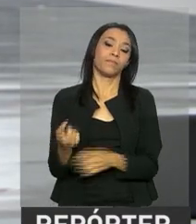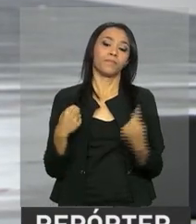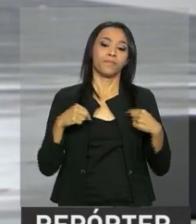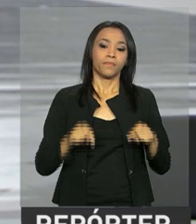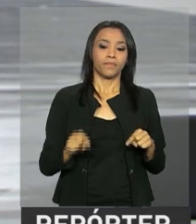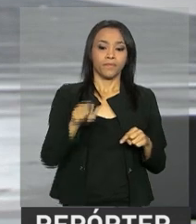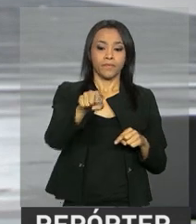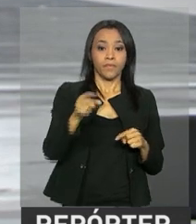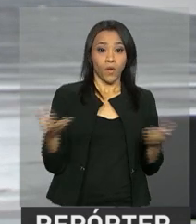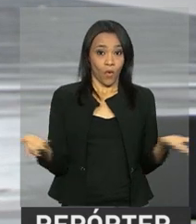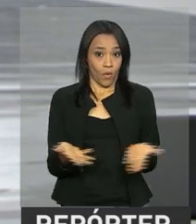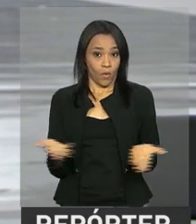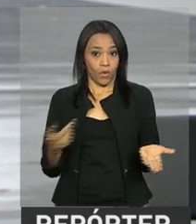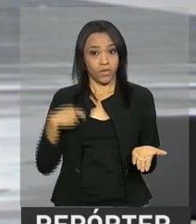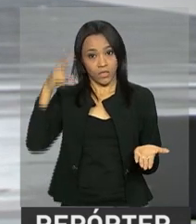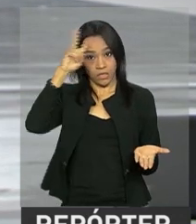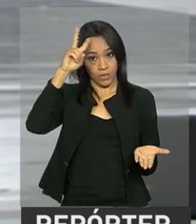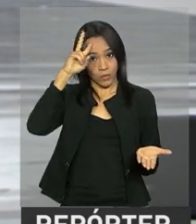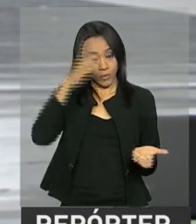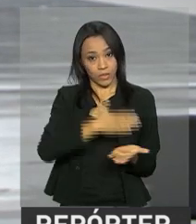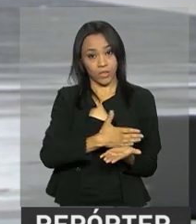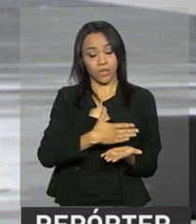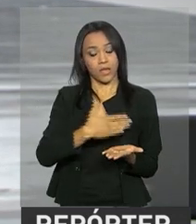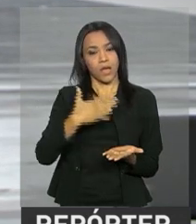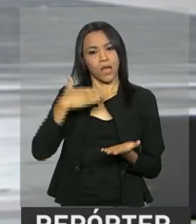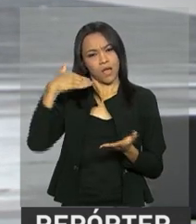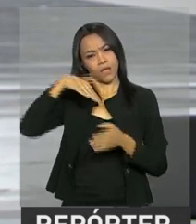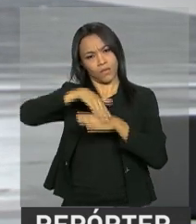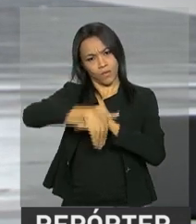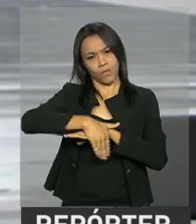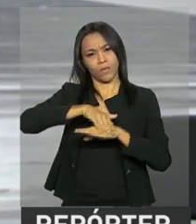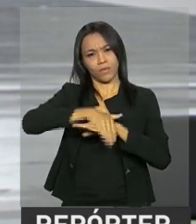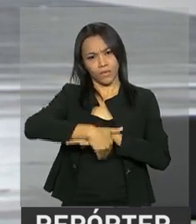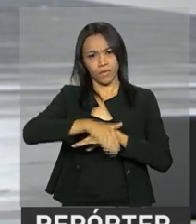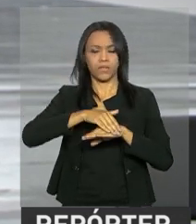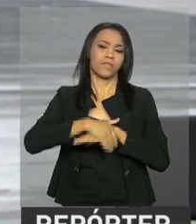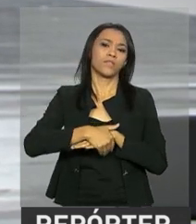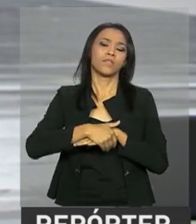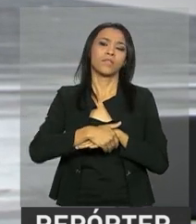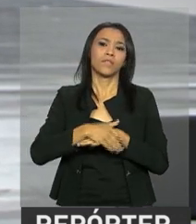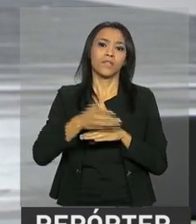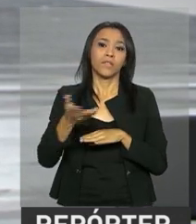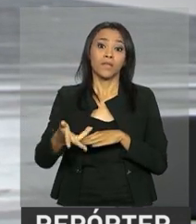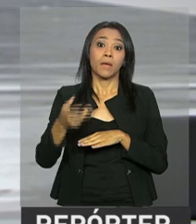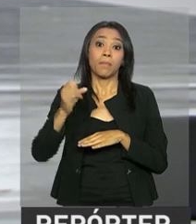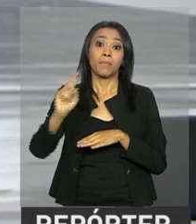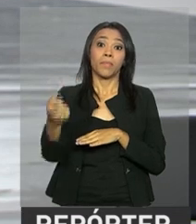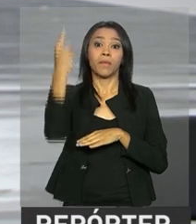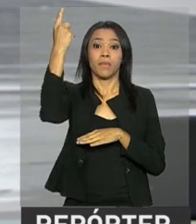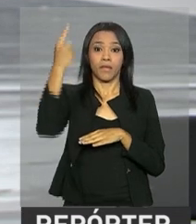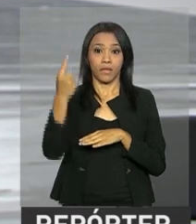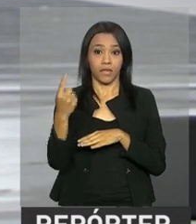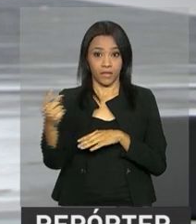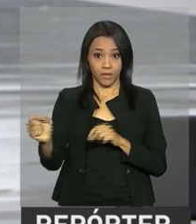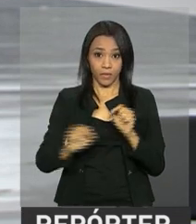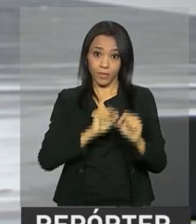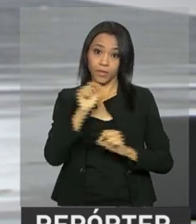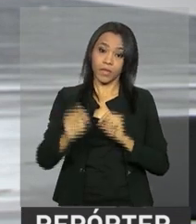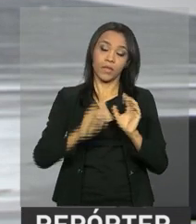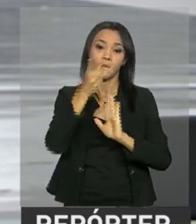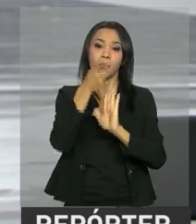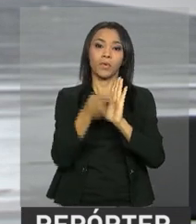Bom, e hoje, segunda-feira, no começo da noite, às 7 horas da noite, o presidente Michel Temer participa da primeira edição do